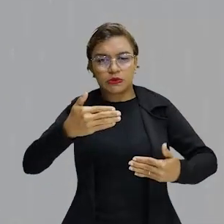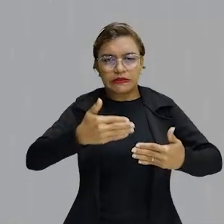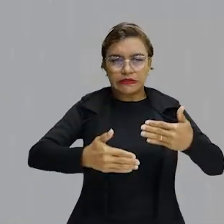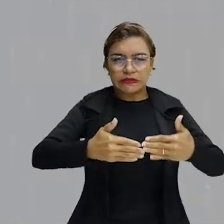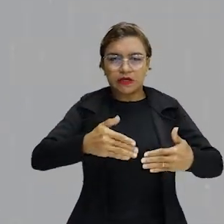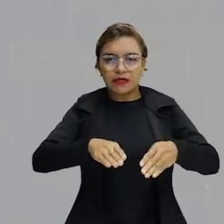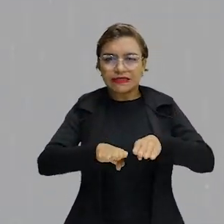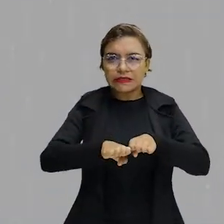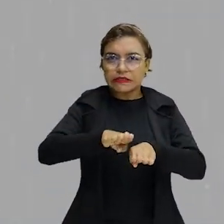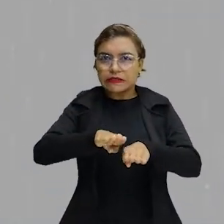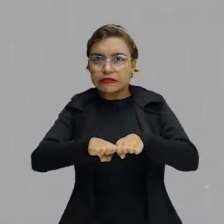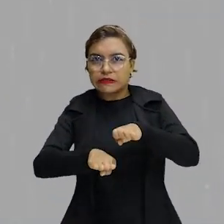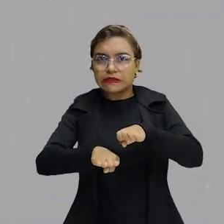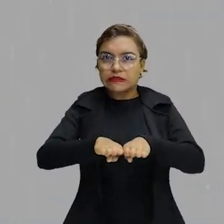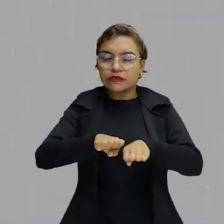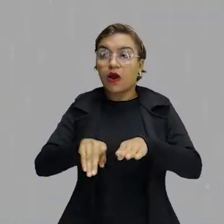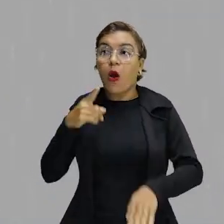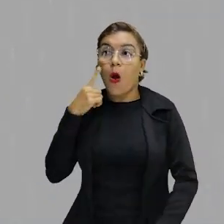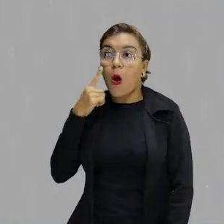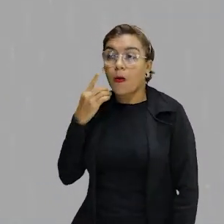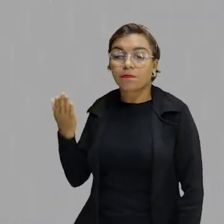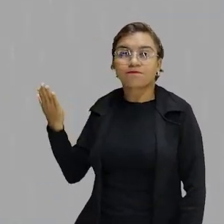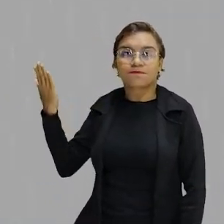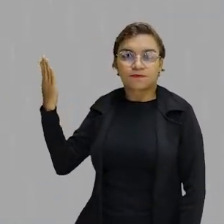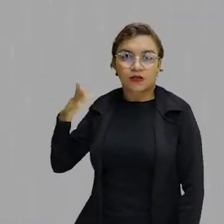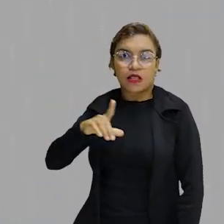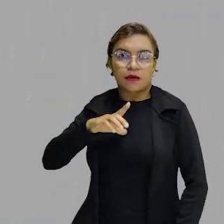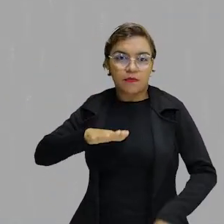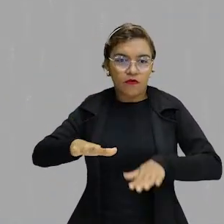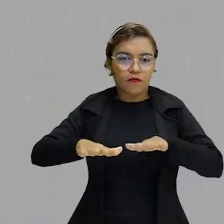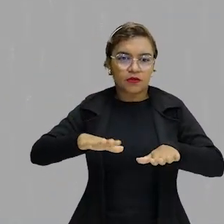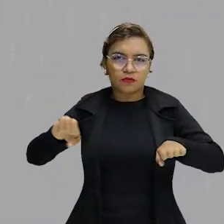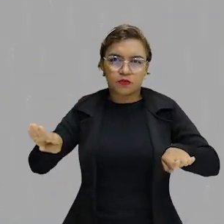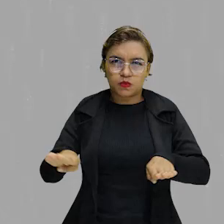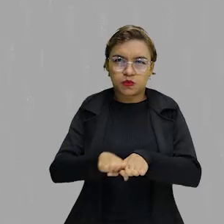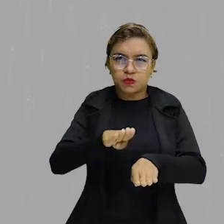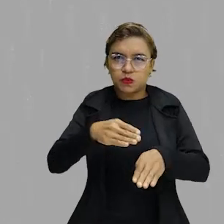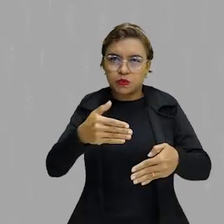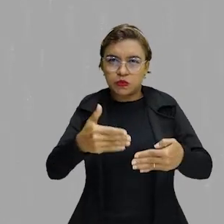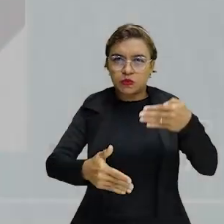vamos aqui mostrar, por exemplo, essa movimentação, podendo colidir, por exemplo, em limites